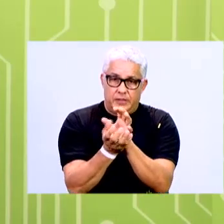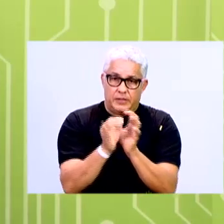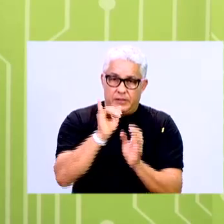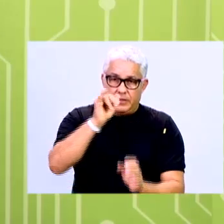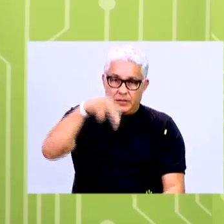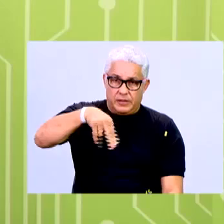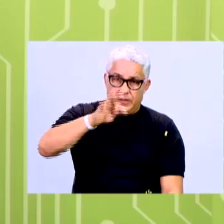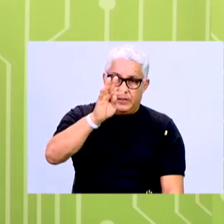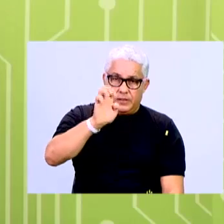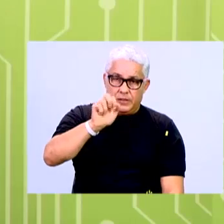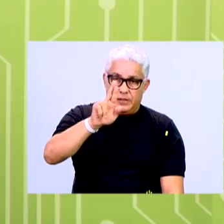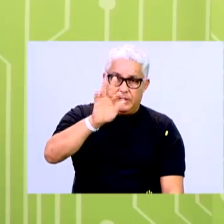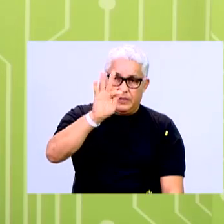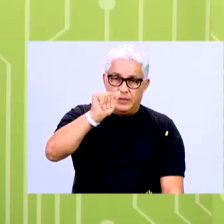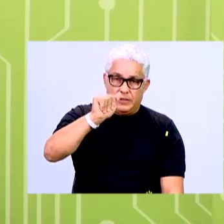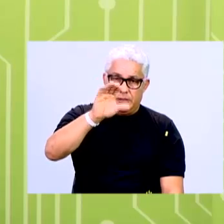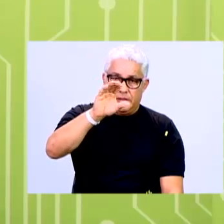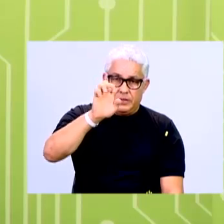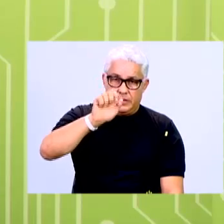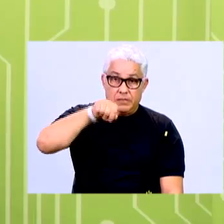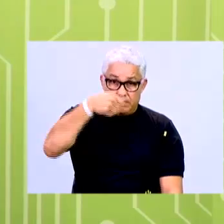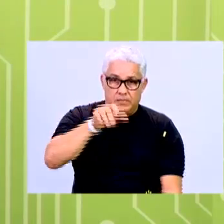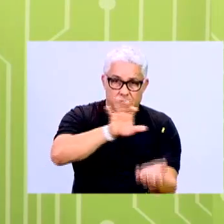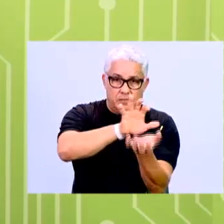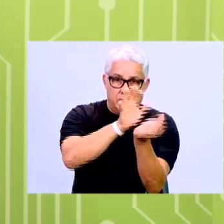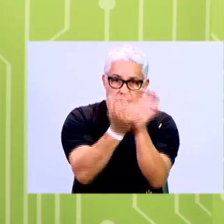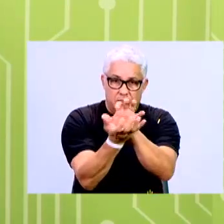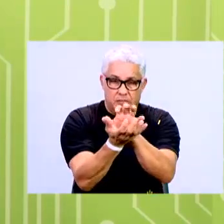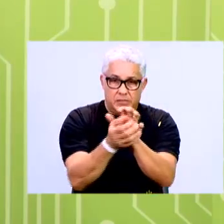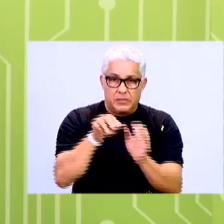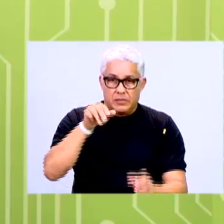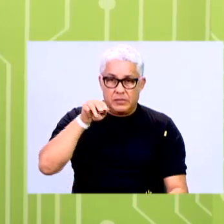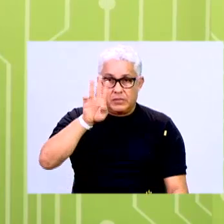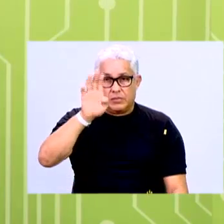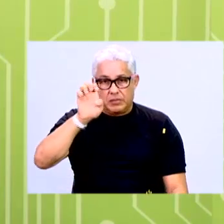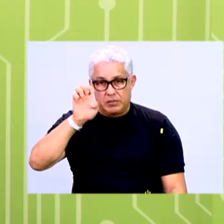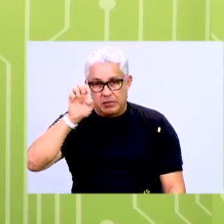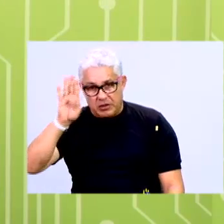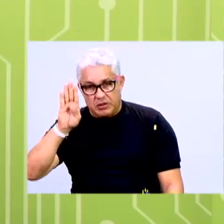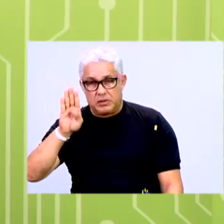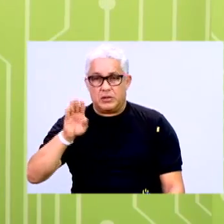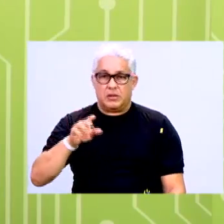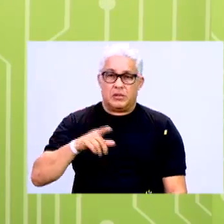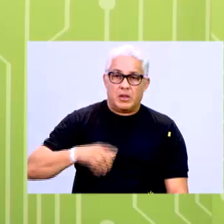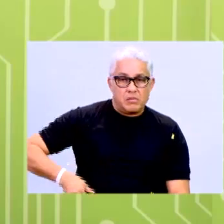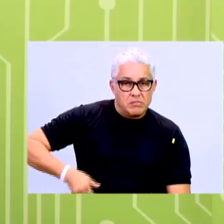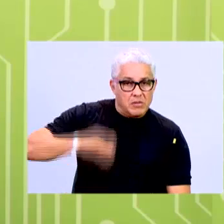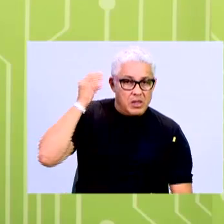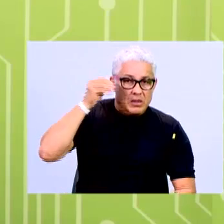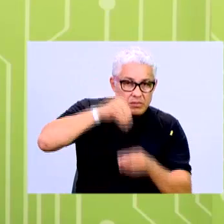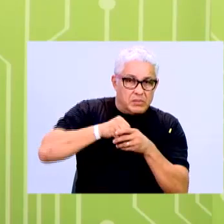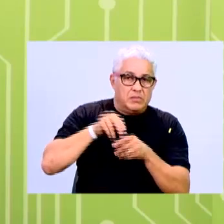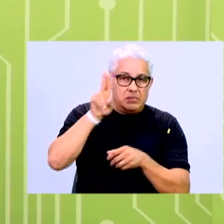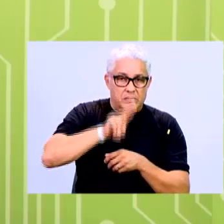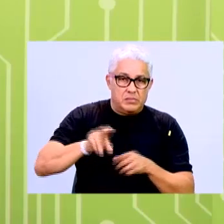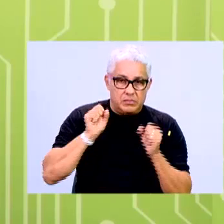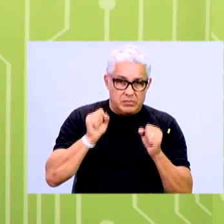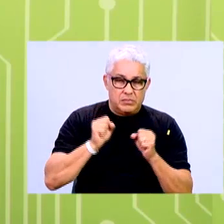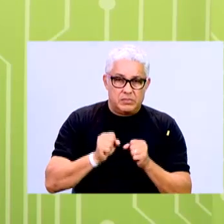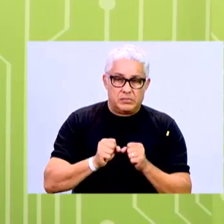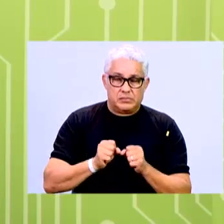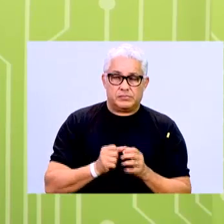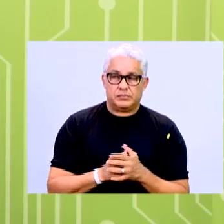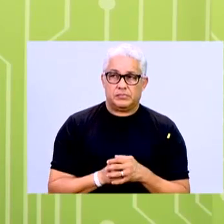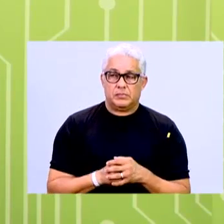se ela vai ser web, se ela pode ser desktop, se ela vai ser utilizada em dispositivos móveis. Tudo